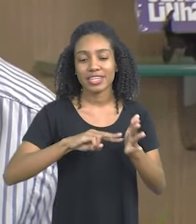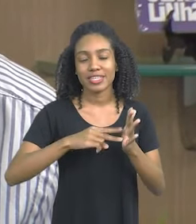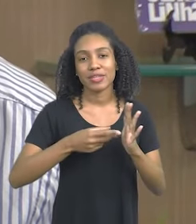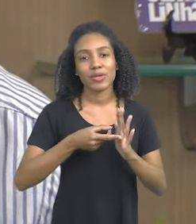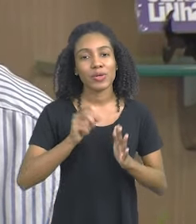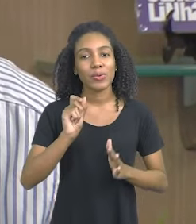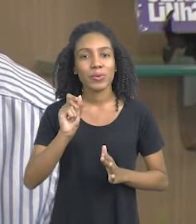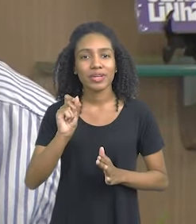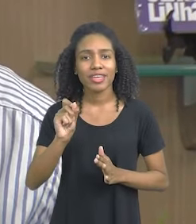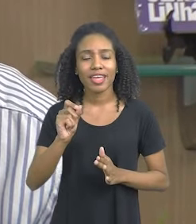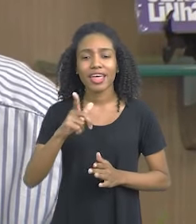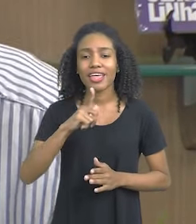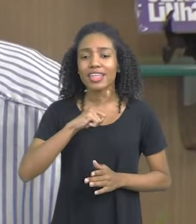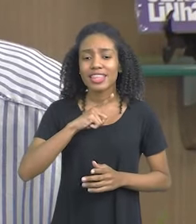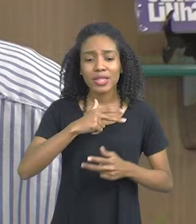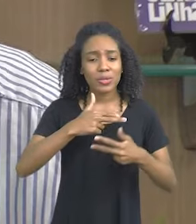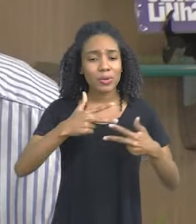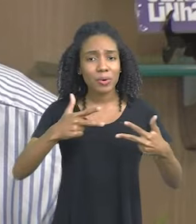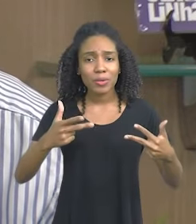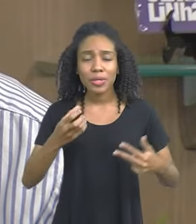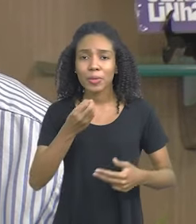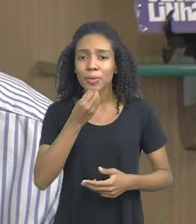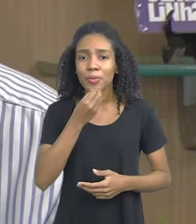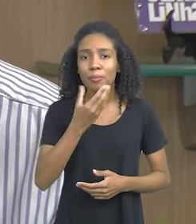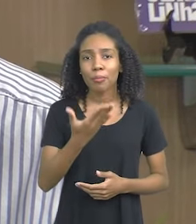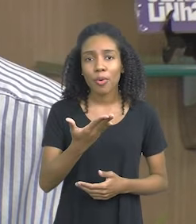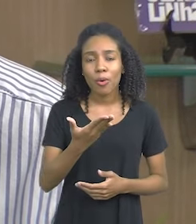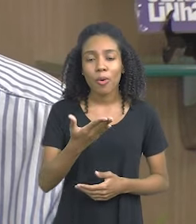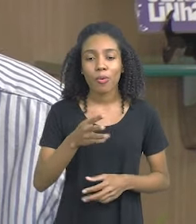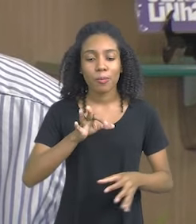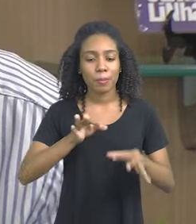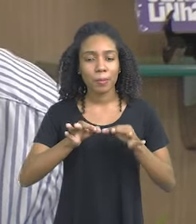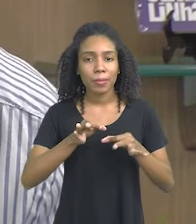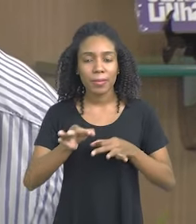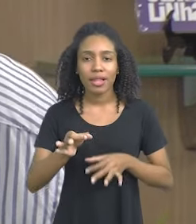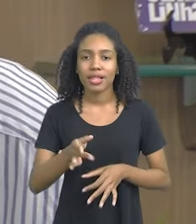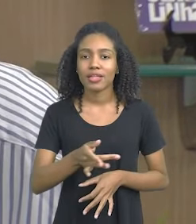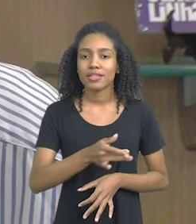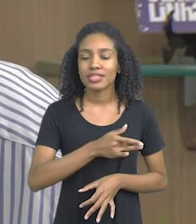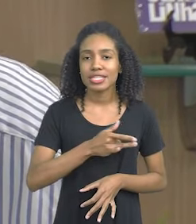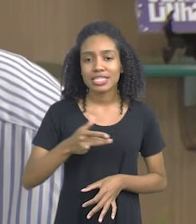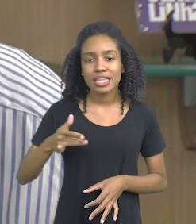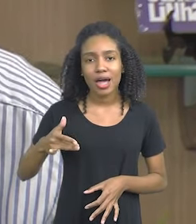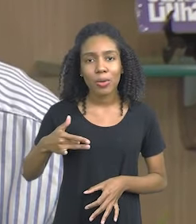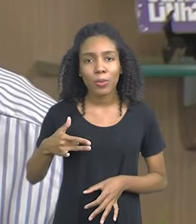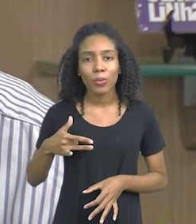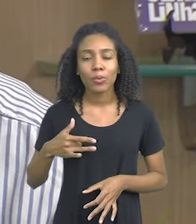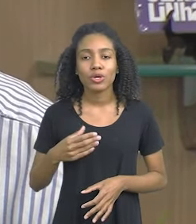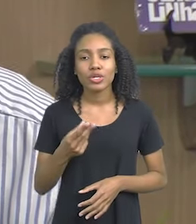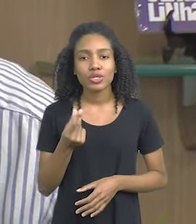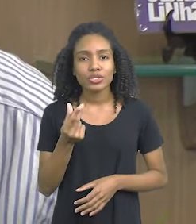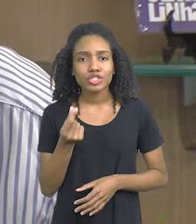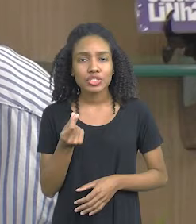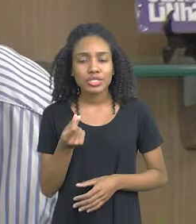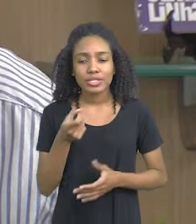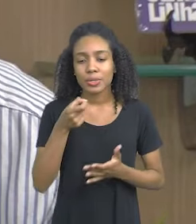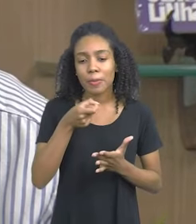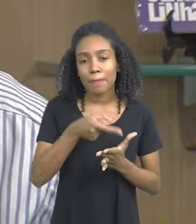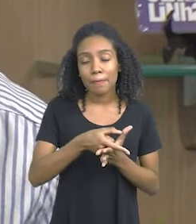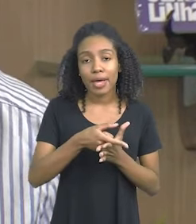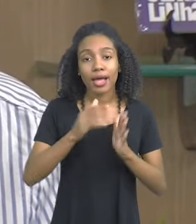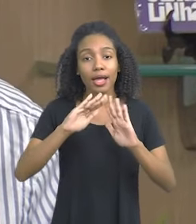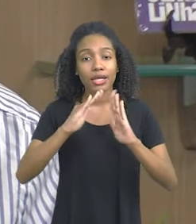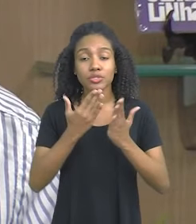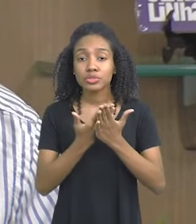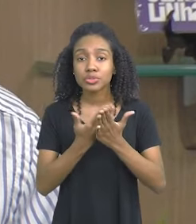saúde. Você precisa ter o seu dinheiro para dar uma escola para seus filhos. Isso é mais do que natural. Ter